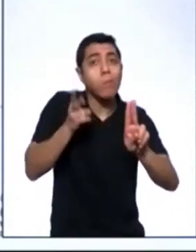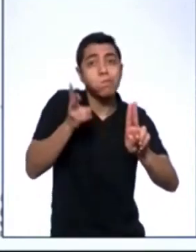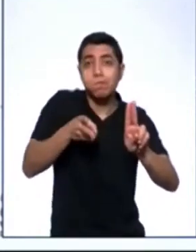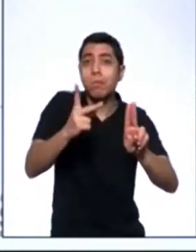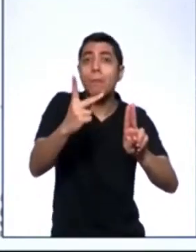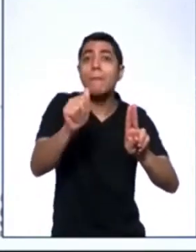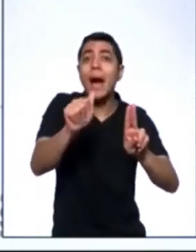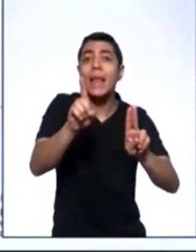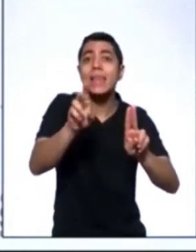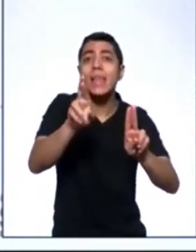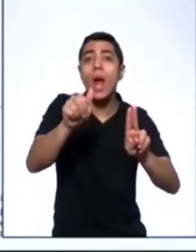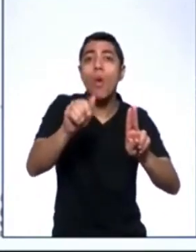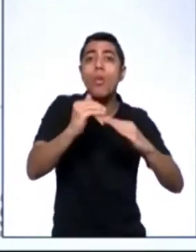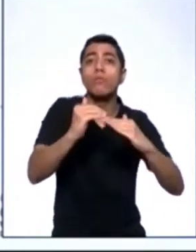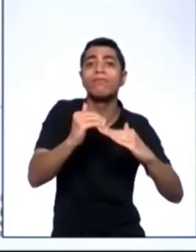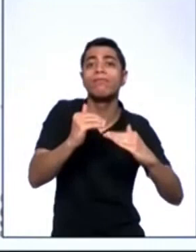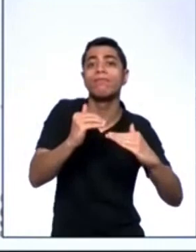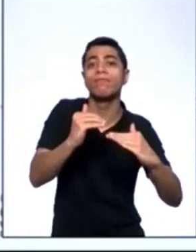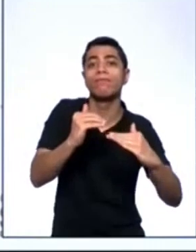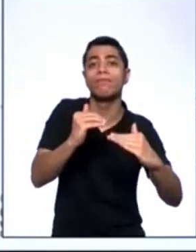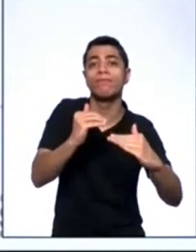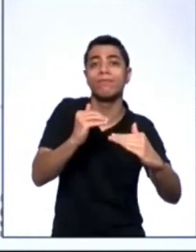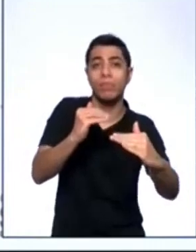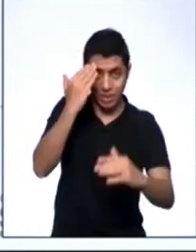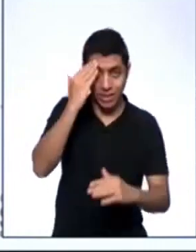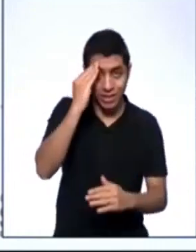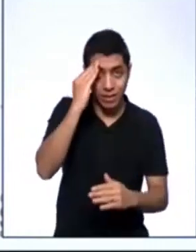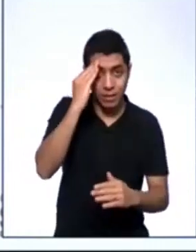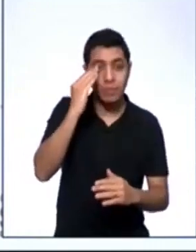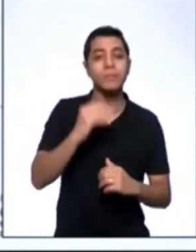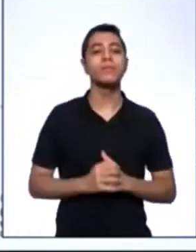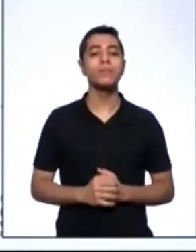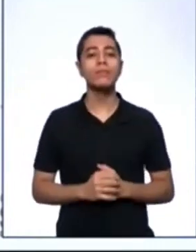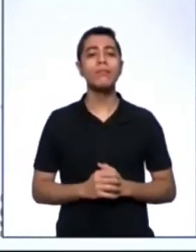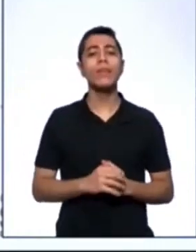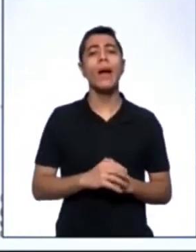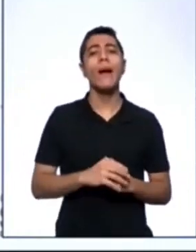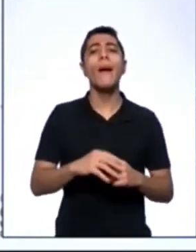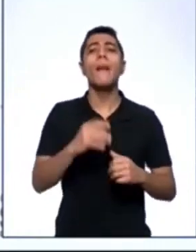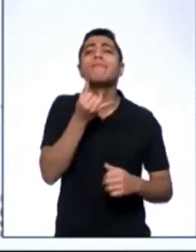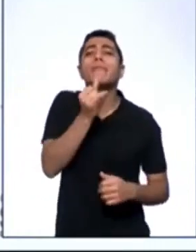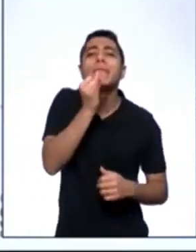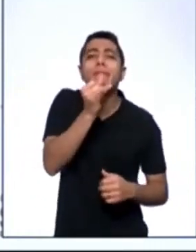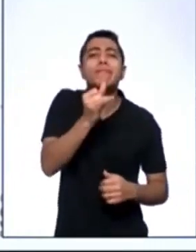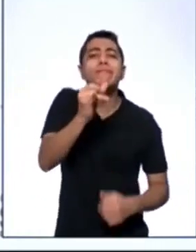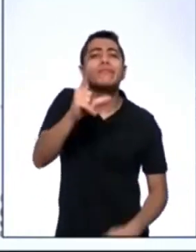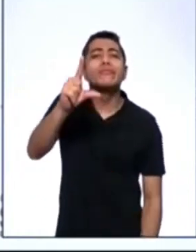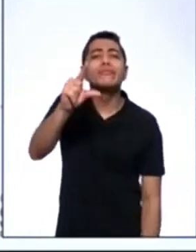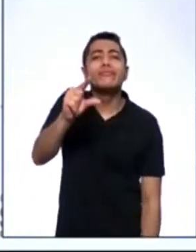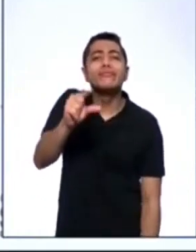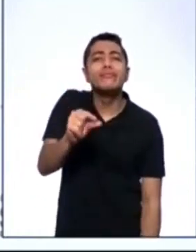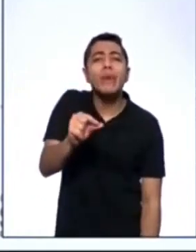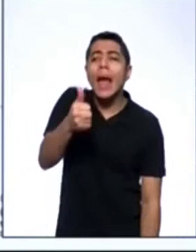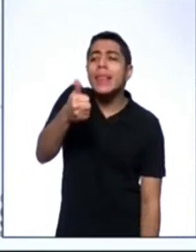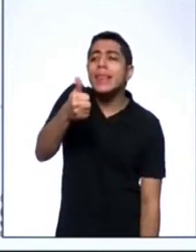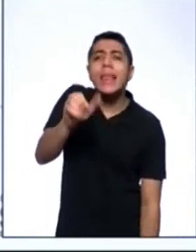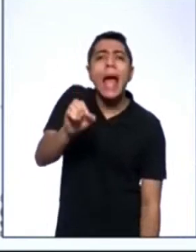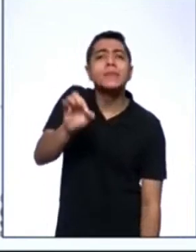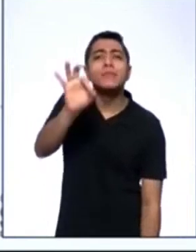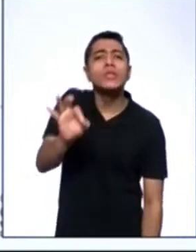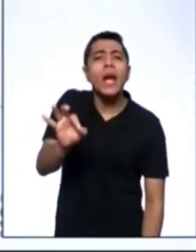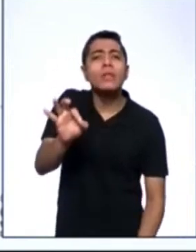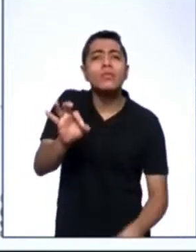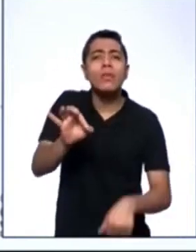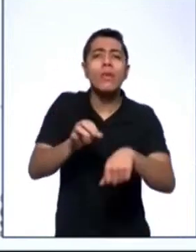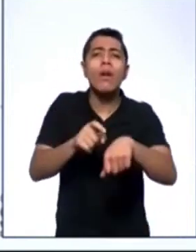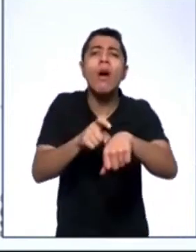10 por cento para olha para o eixo X olha para o eixo X é é a hora ele tá perguntando a